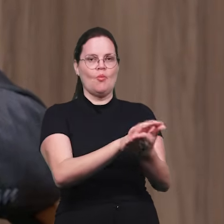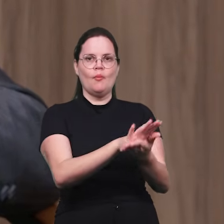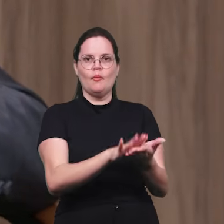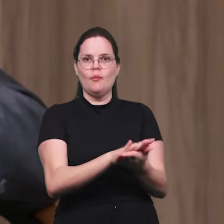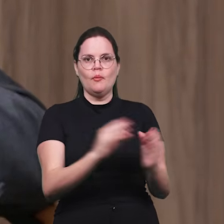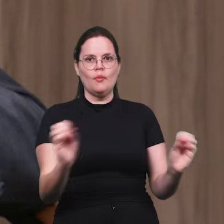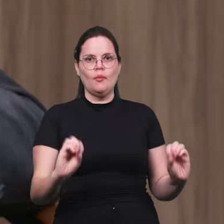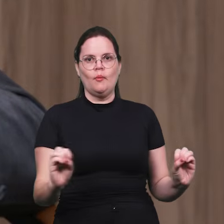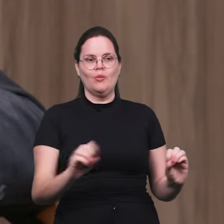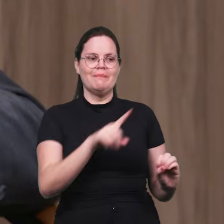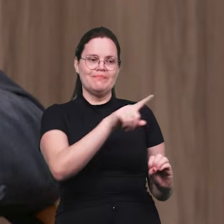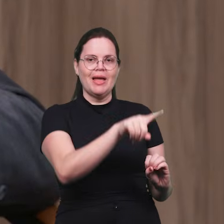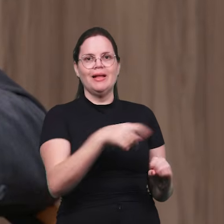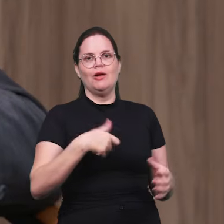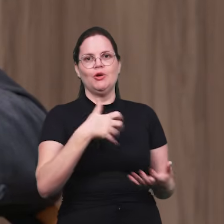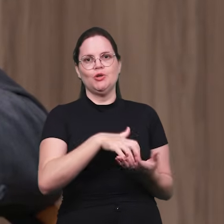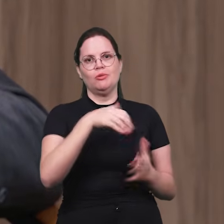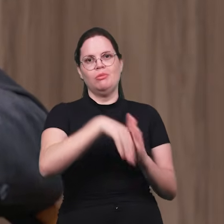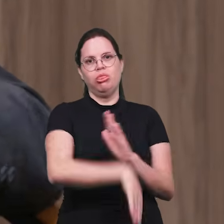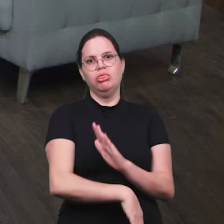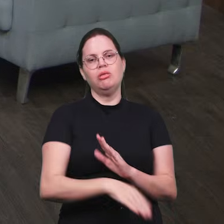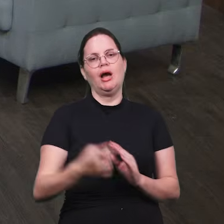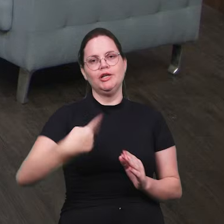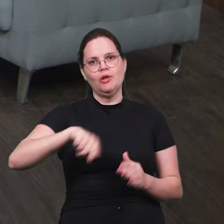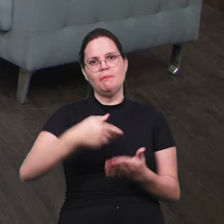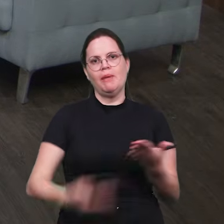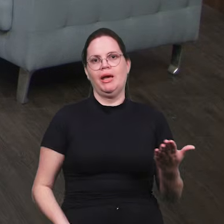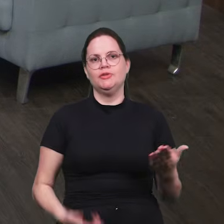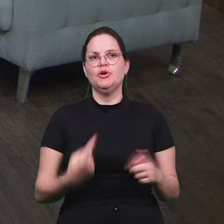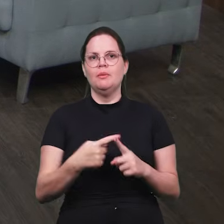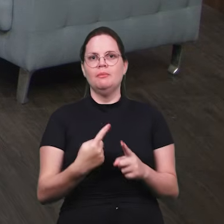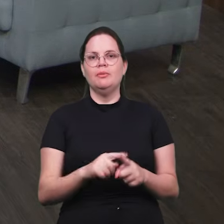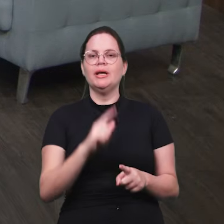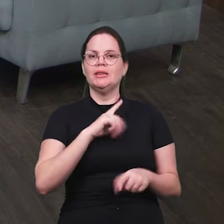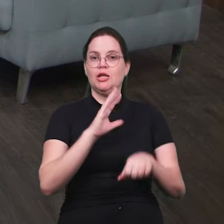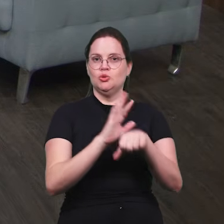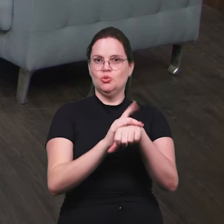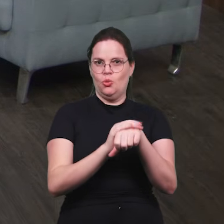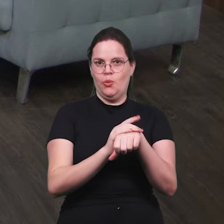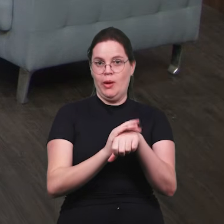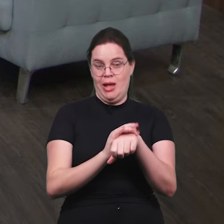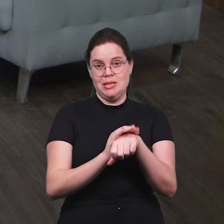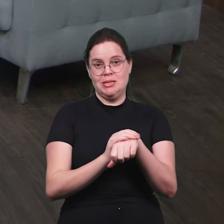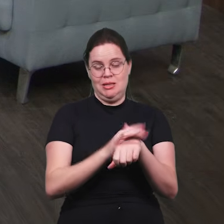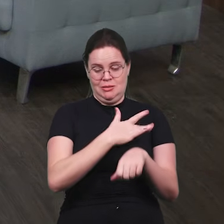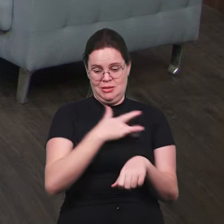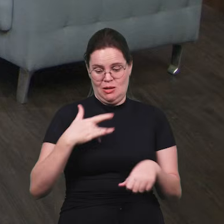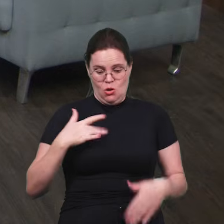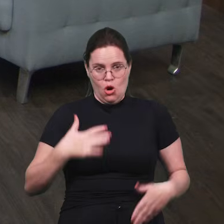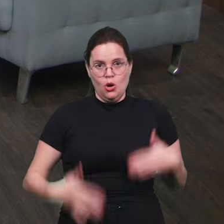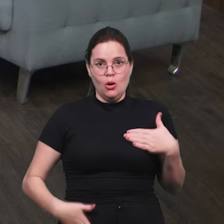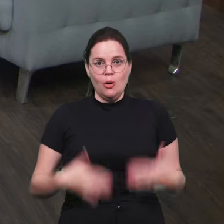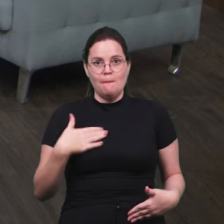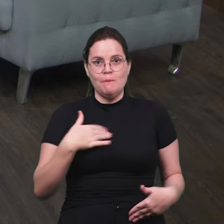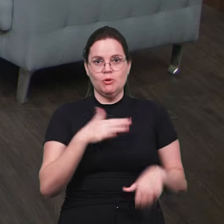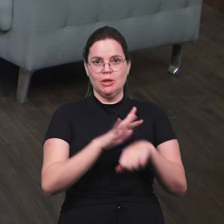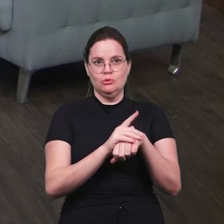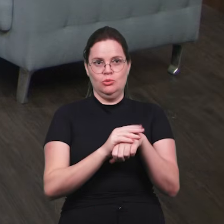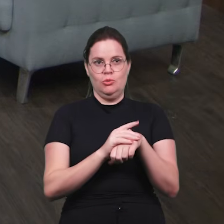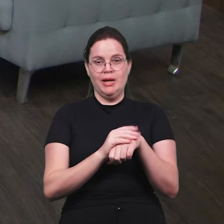período, nós perdemos esse idoso. É isso Porque mesmo. ele tem doenças relacionadas à